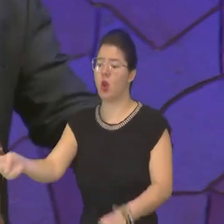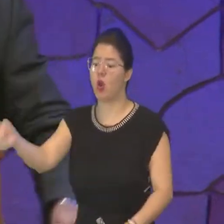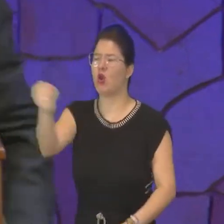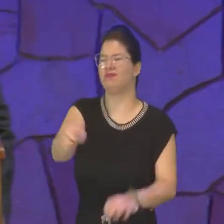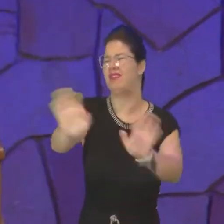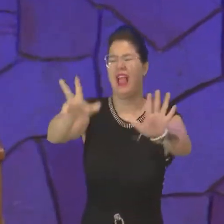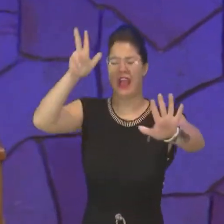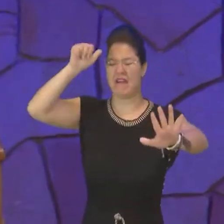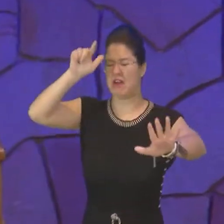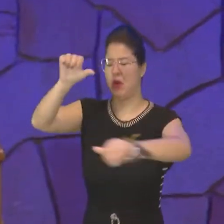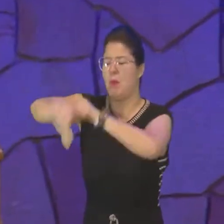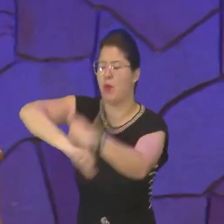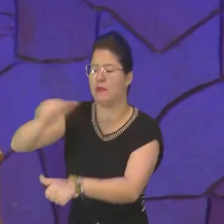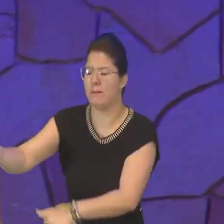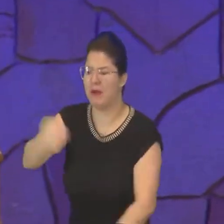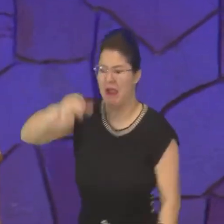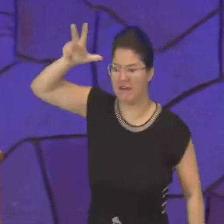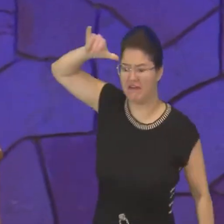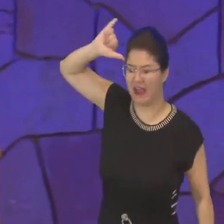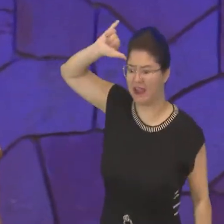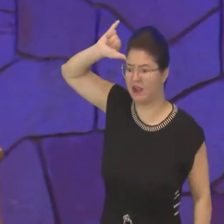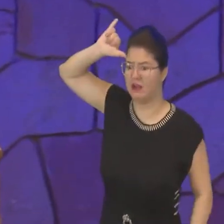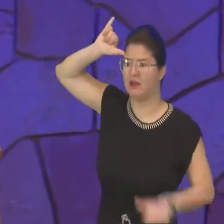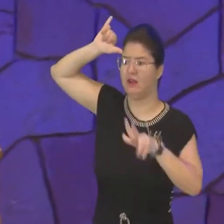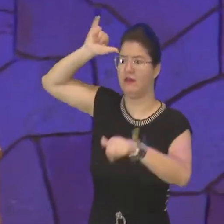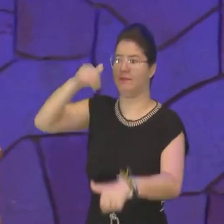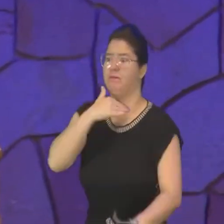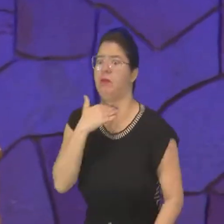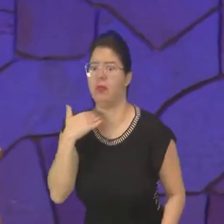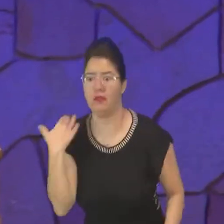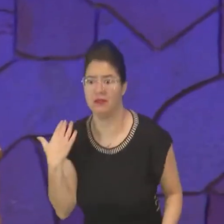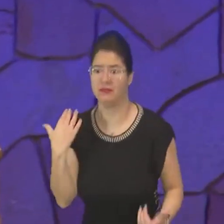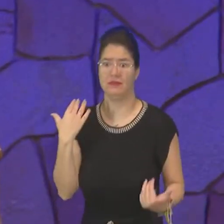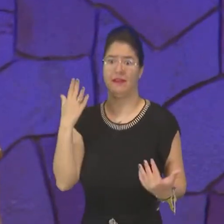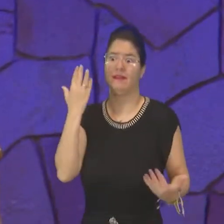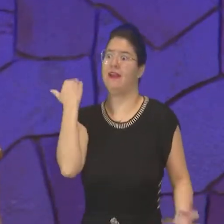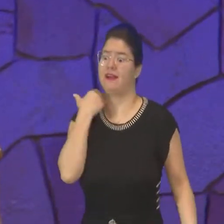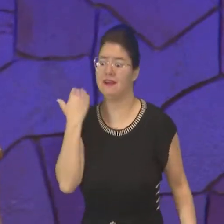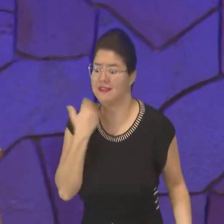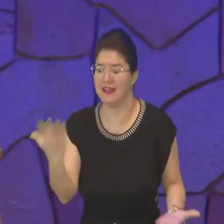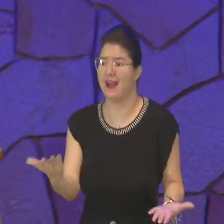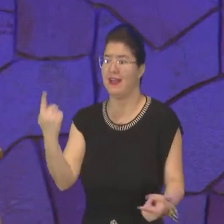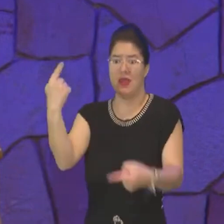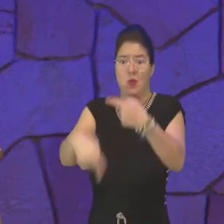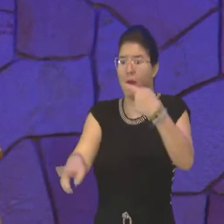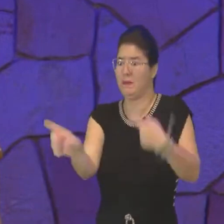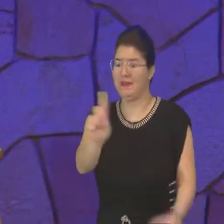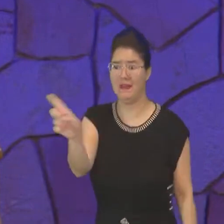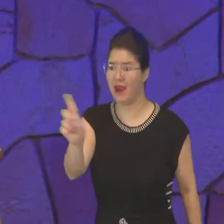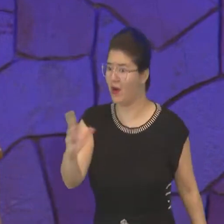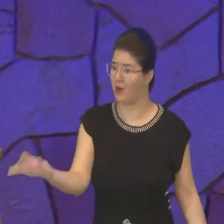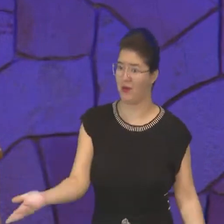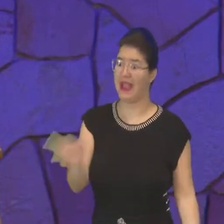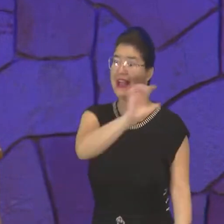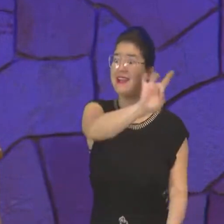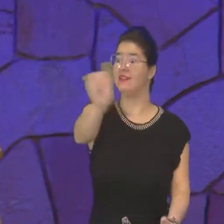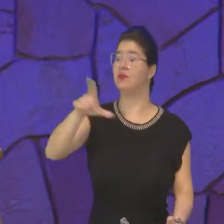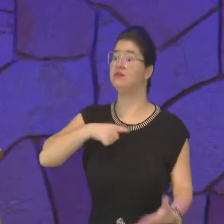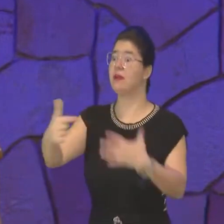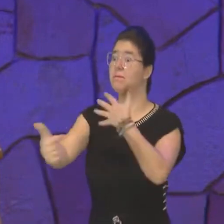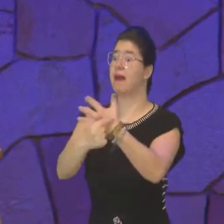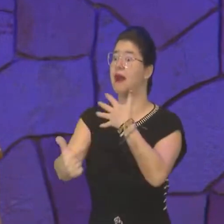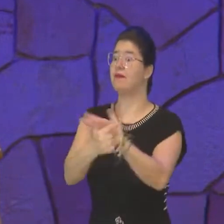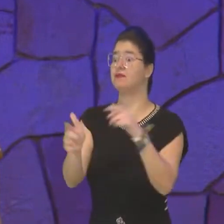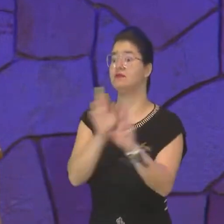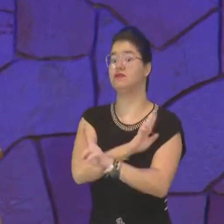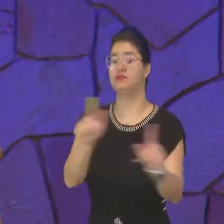animal, naturalmente. E então, este princípio do Antigo Testamento que Paulo nos aponta, ele tem em